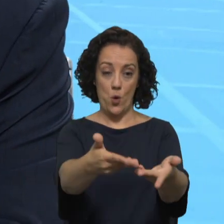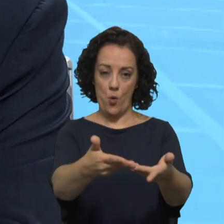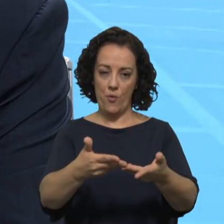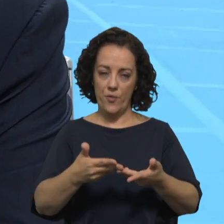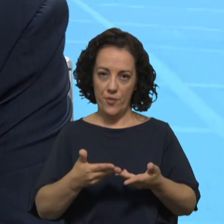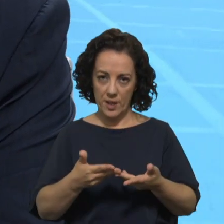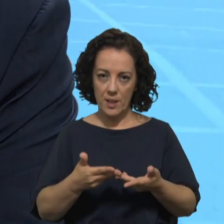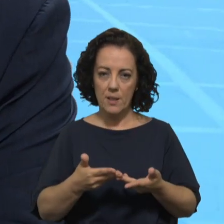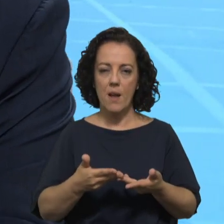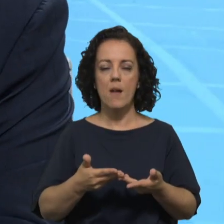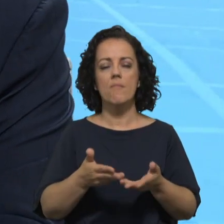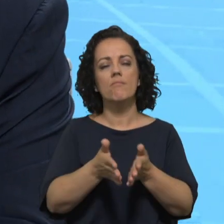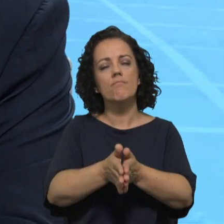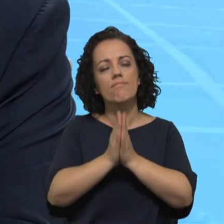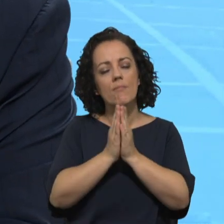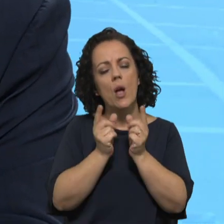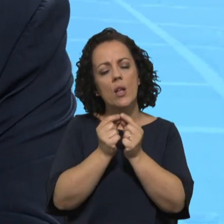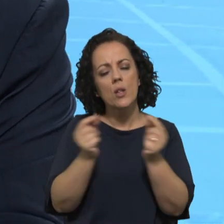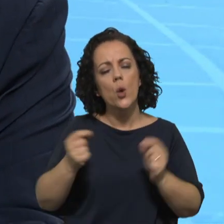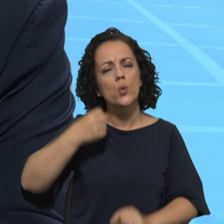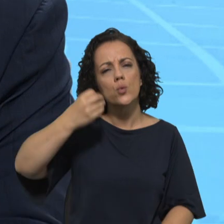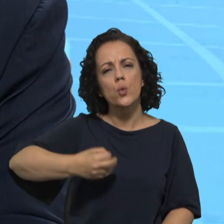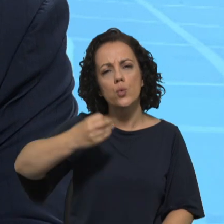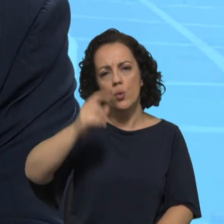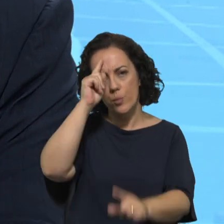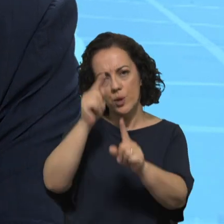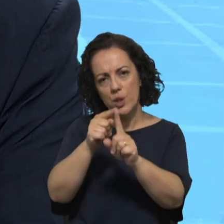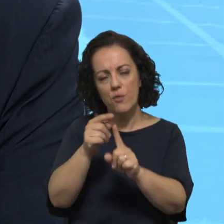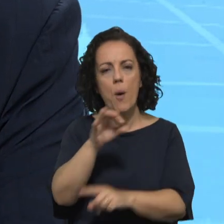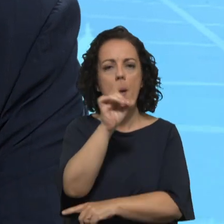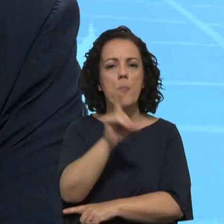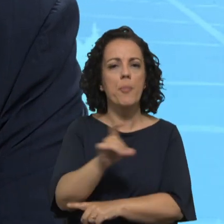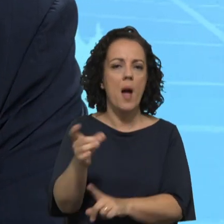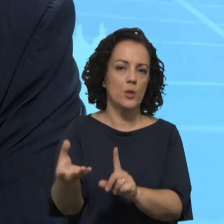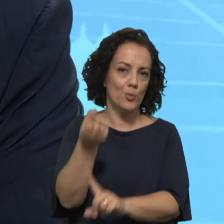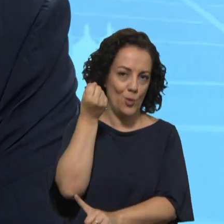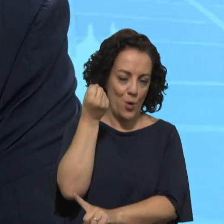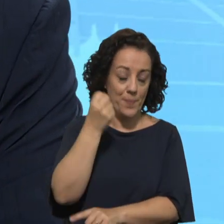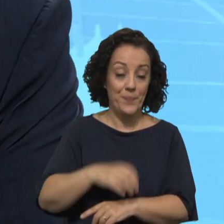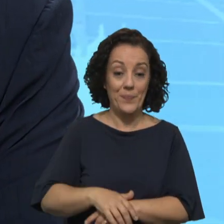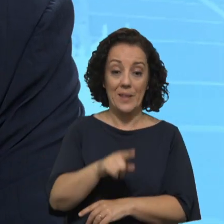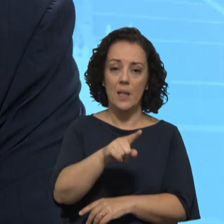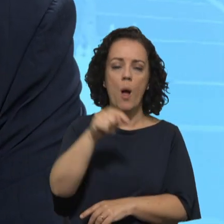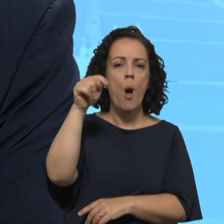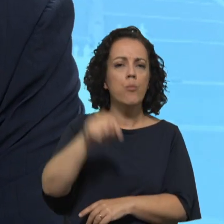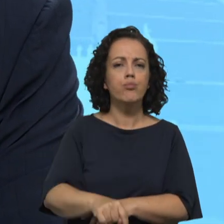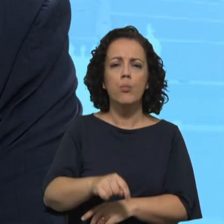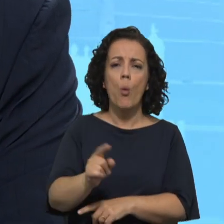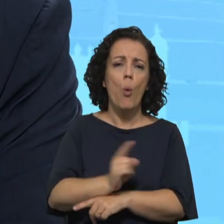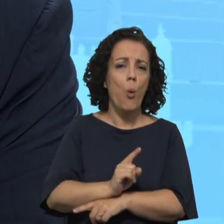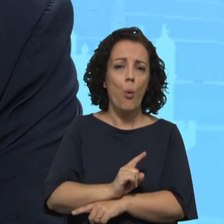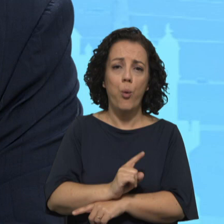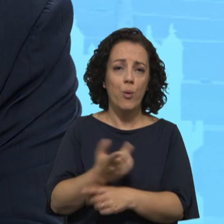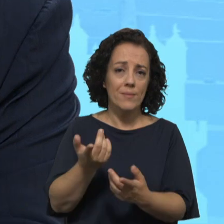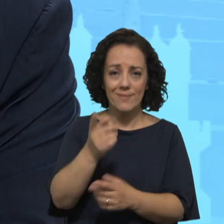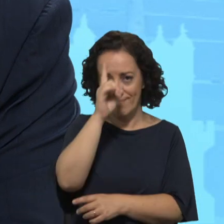orante pela paz. Rezai o terço todos os dias para alcançar a paz. E, portanto, desde a primeira hora que Fátima é um lugar